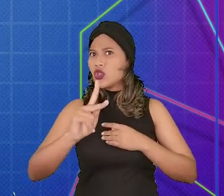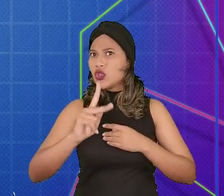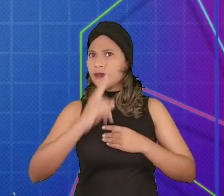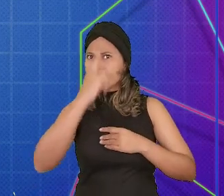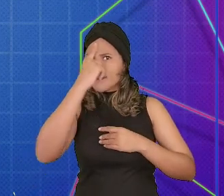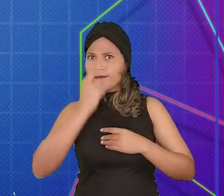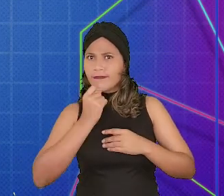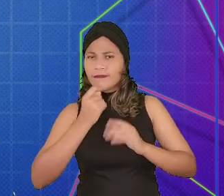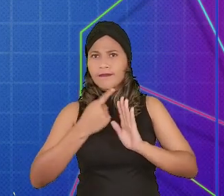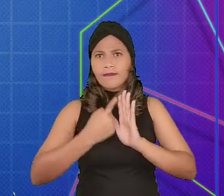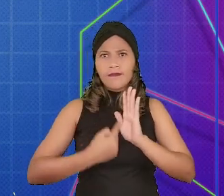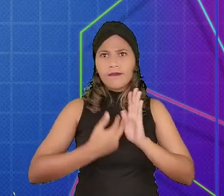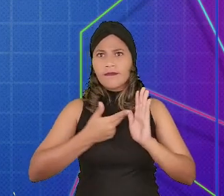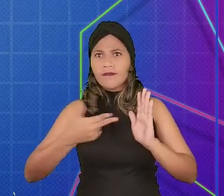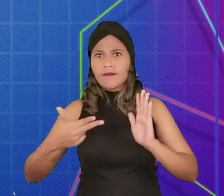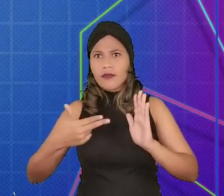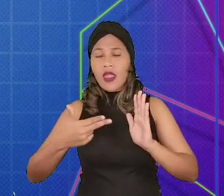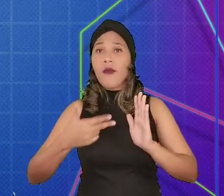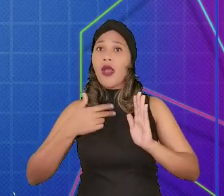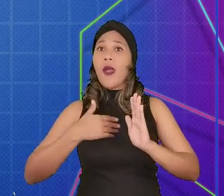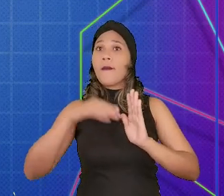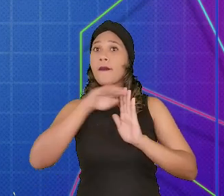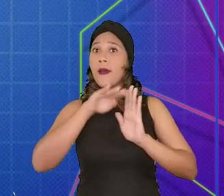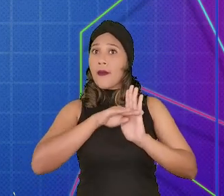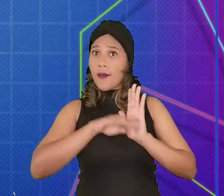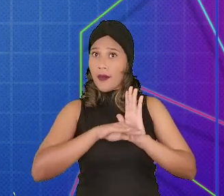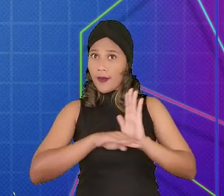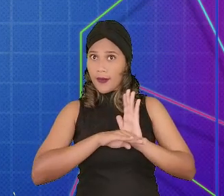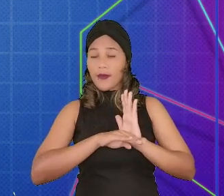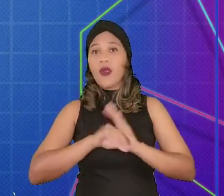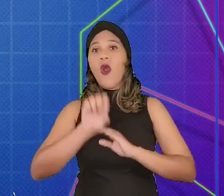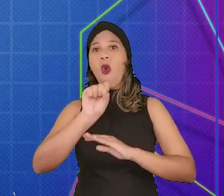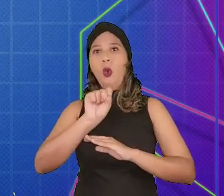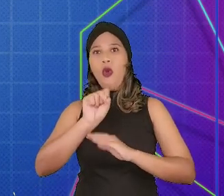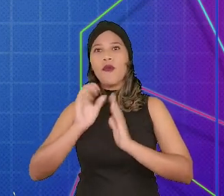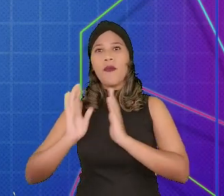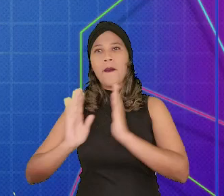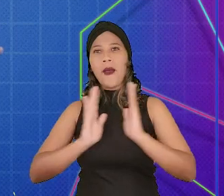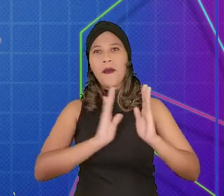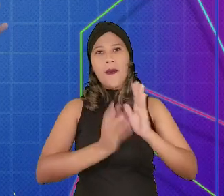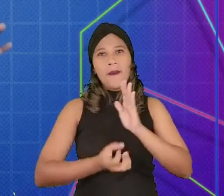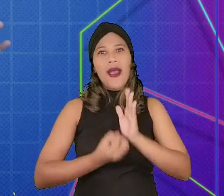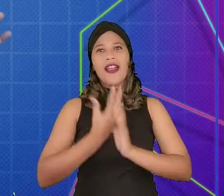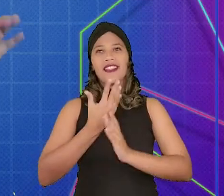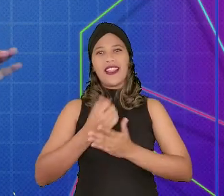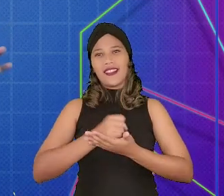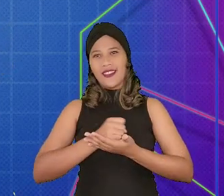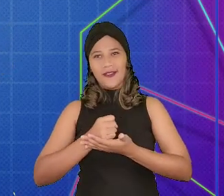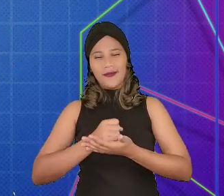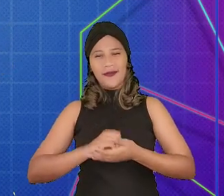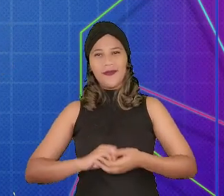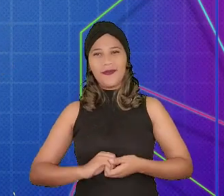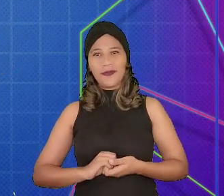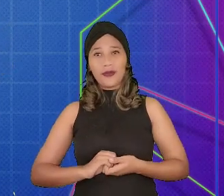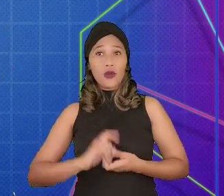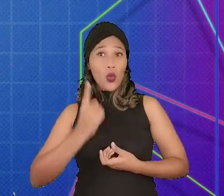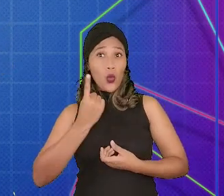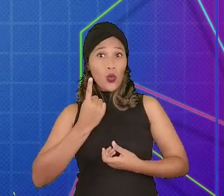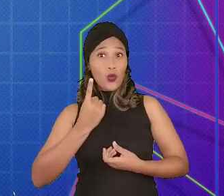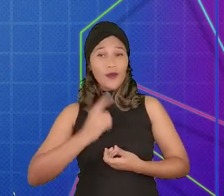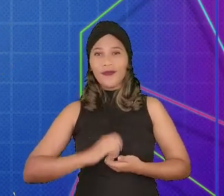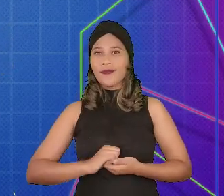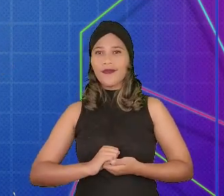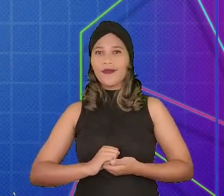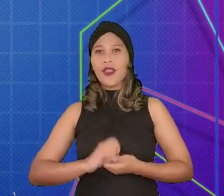que tal conhecermos algumas novas etapas de criação desse projeto? As 8 etapas da criação de um game.